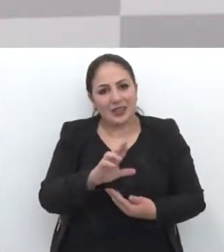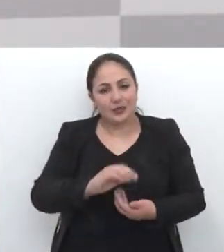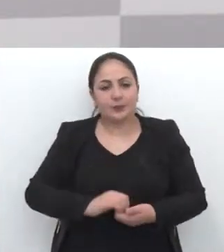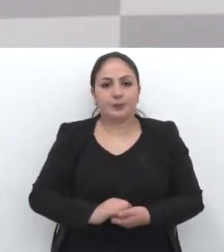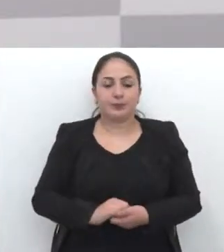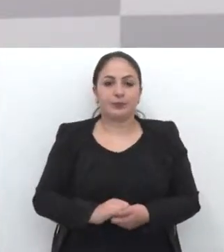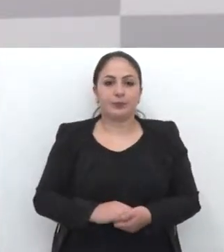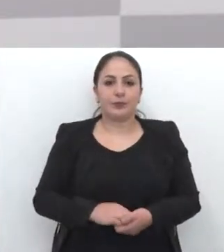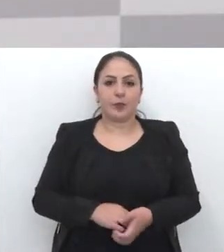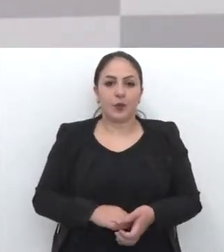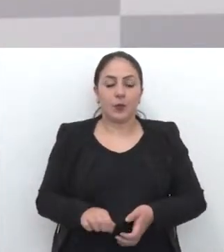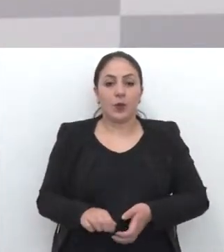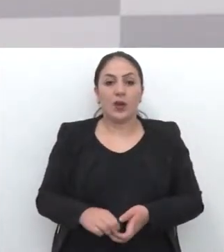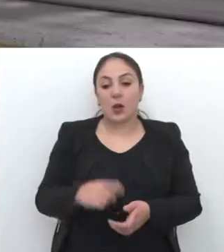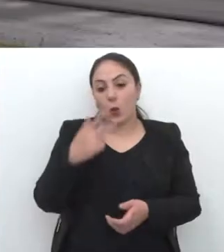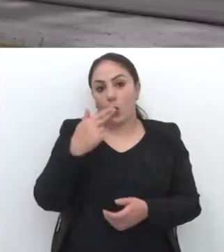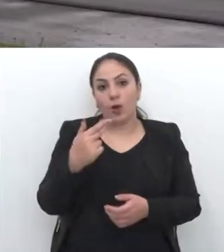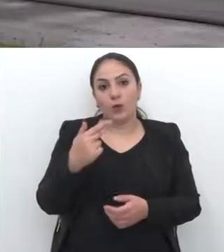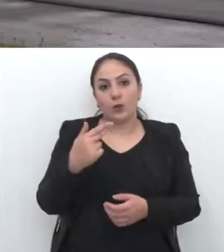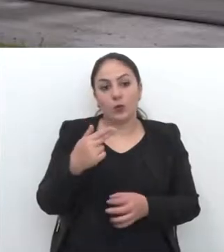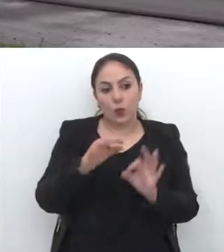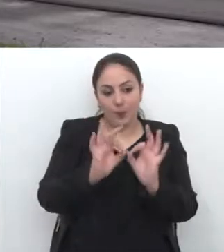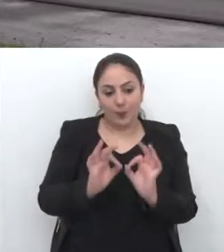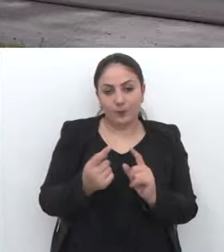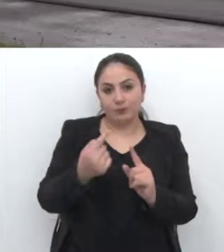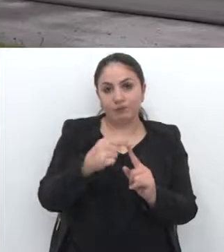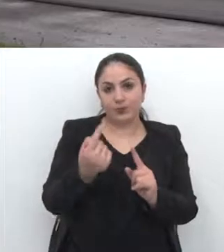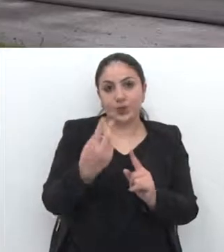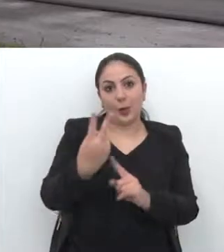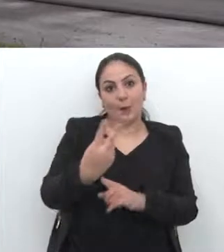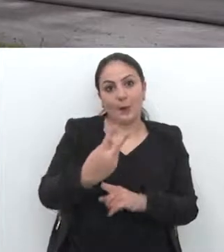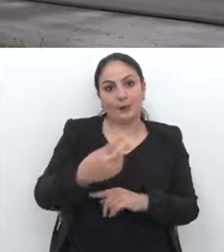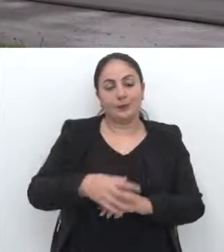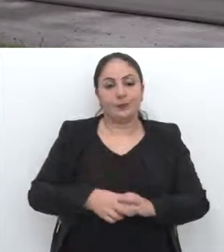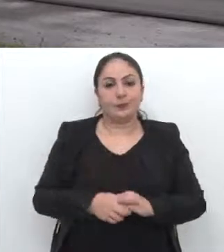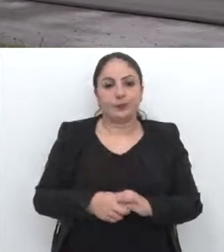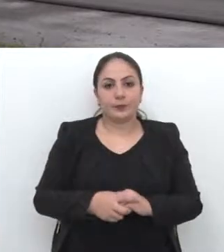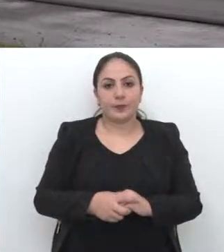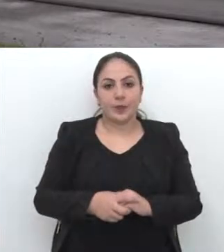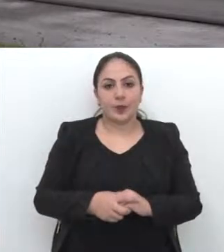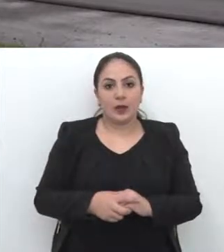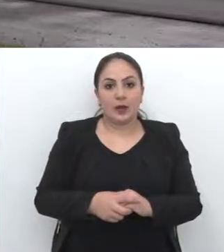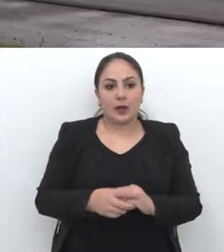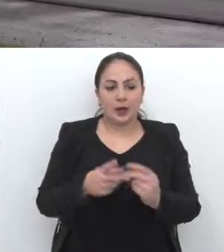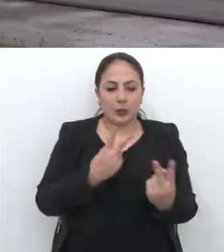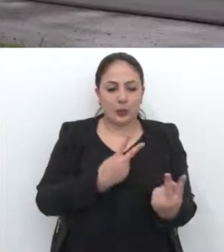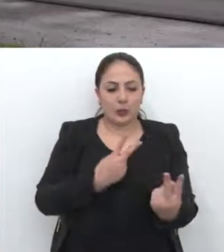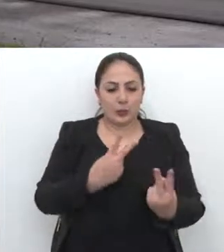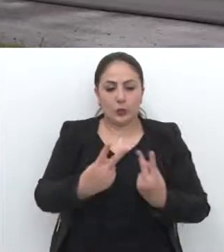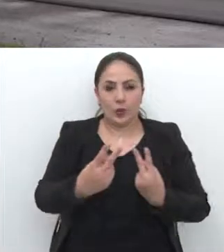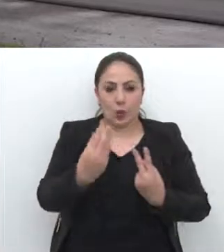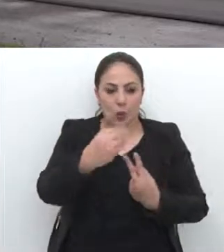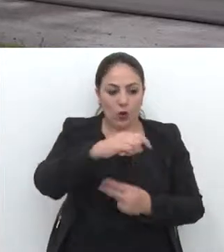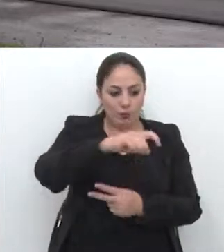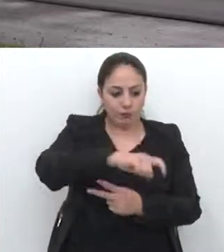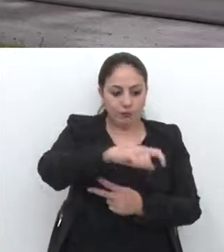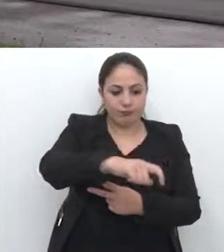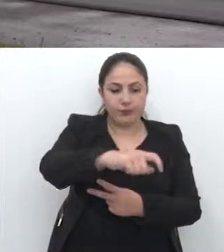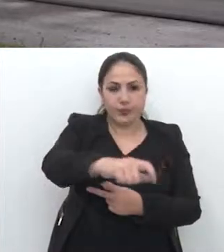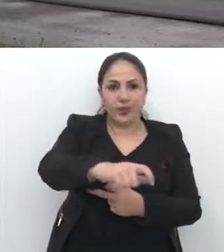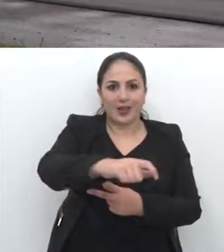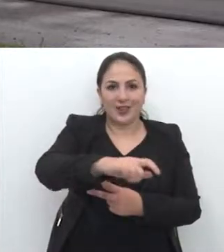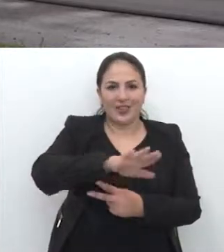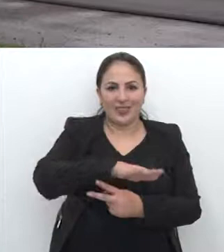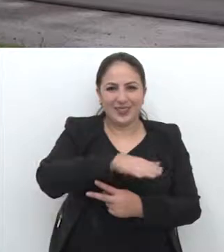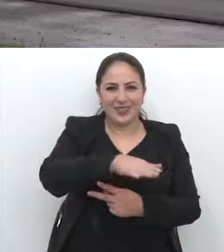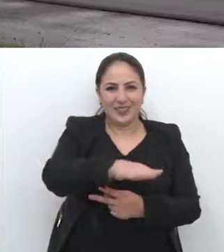ao DAIR um plano B. Ou seja, é alargamento da via de acesso, colocações de tachões